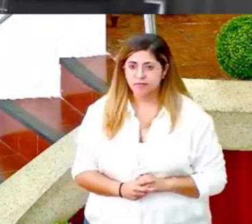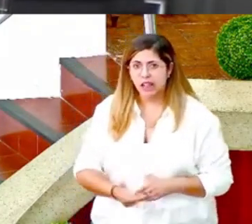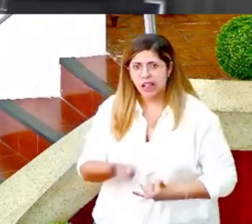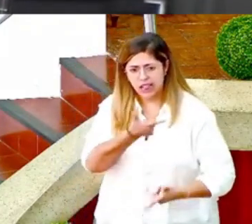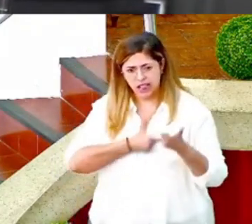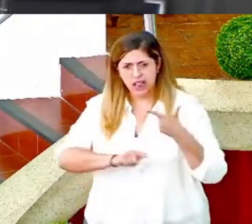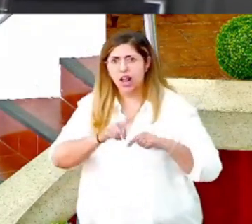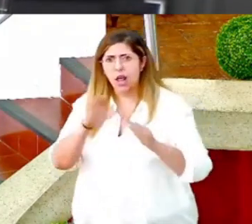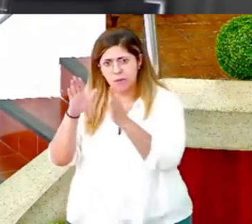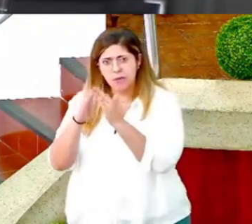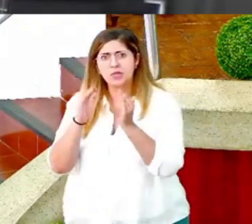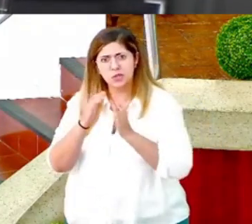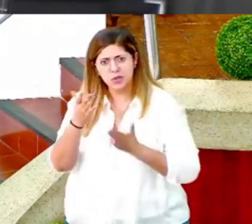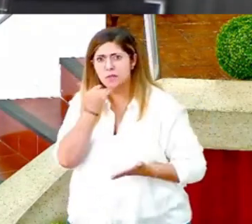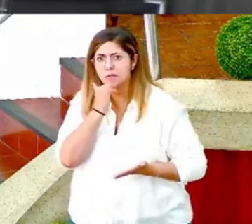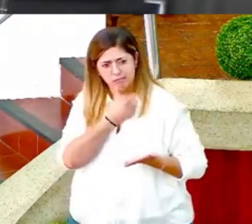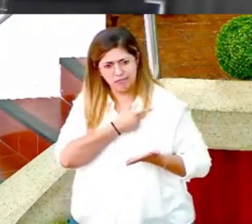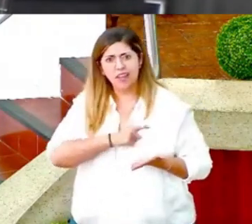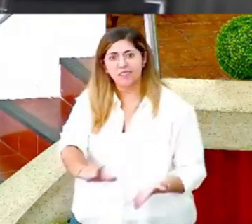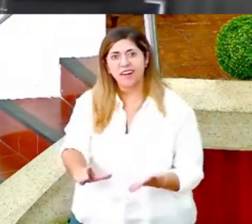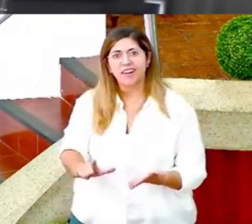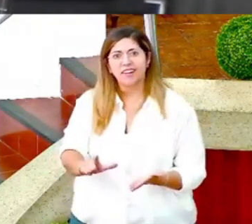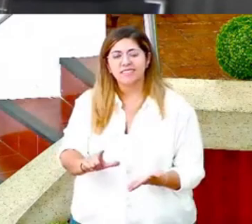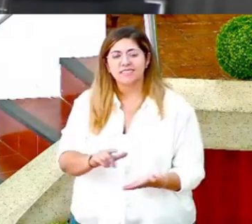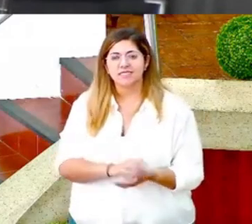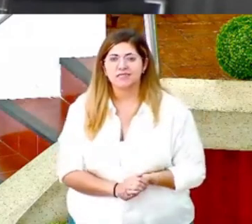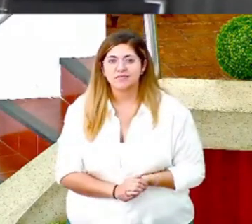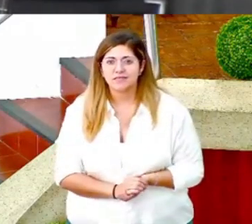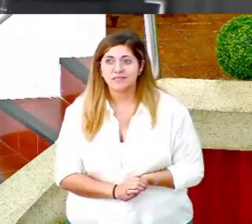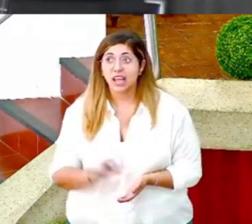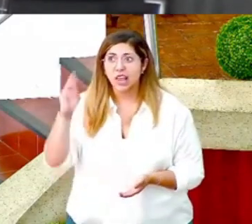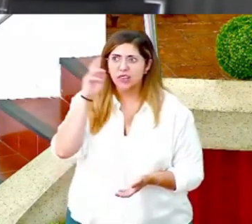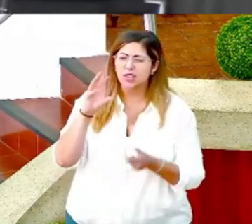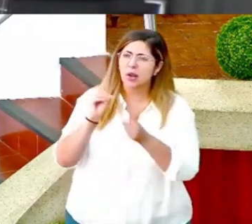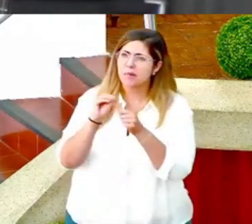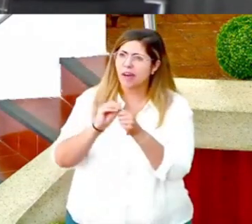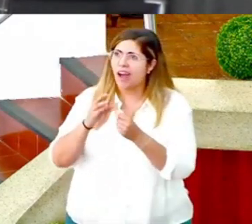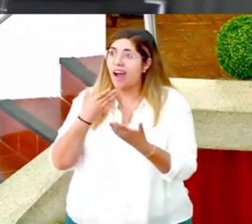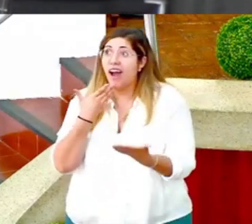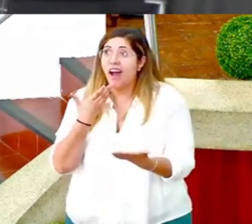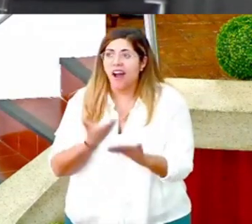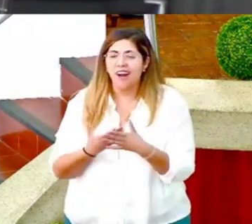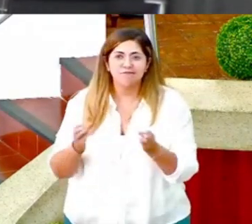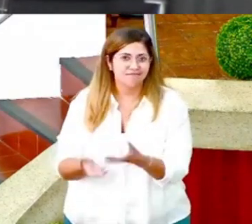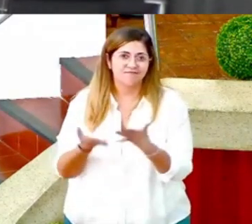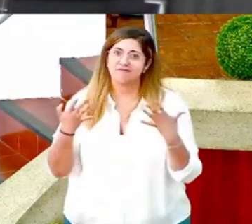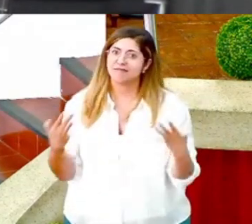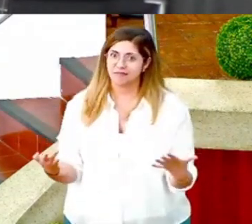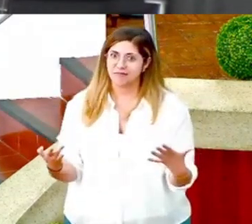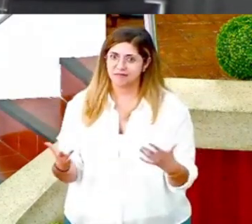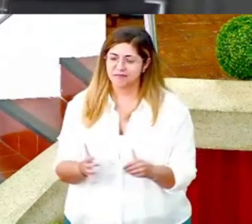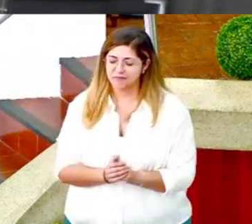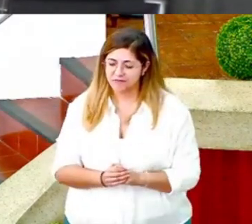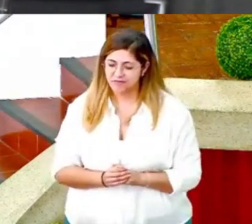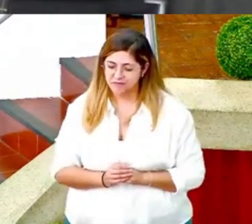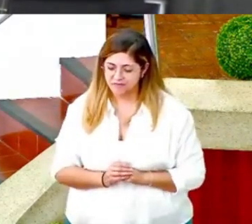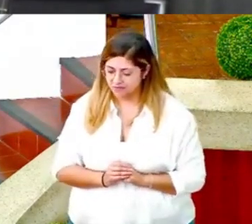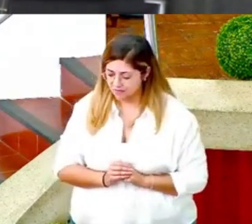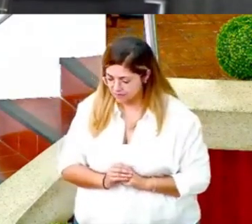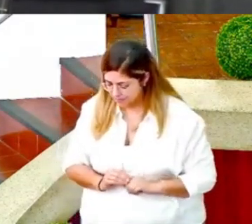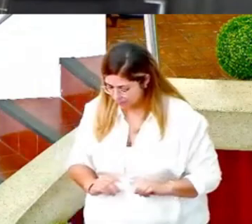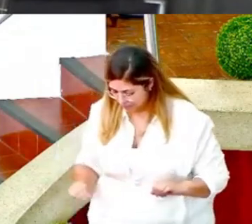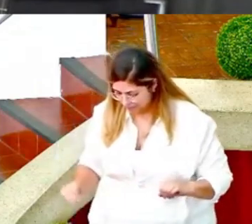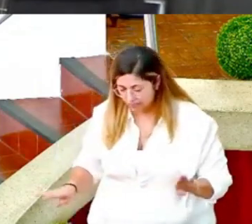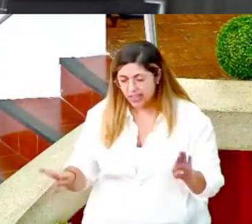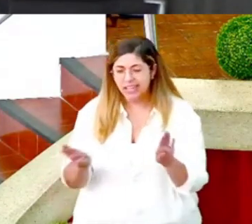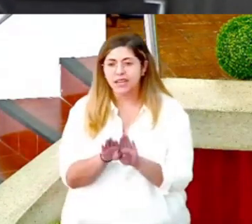impurezas, santificai-vos ao Senhor, e o Senhor fará grandes maravilhas no meio de vós. Alguns outros homens também fizeram